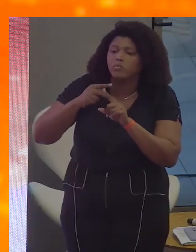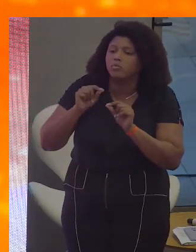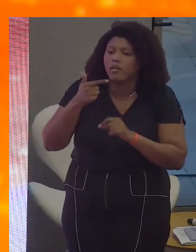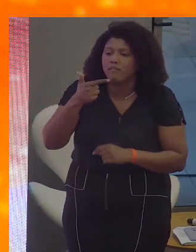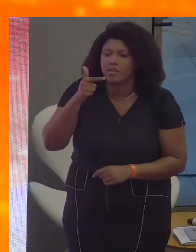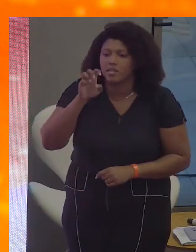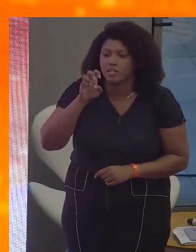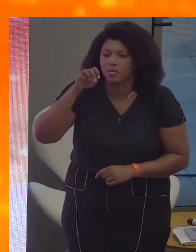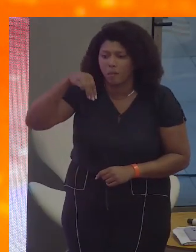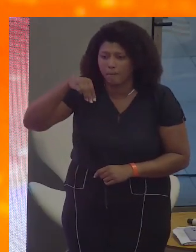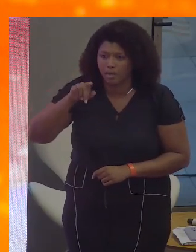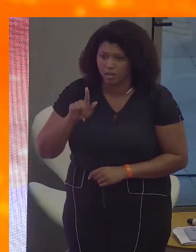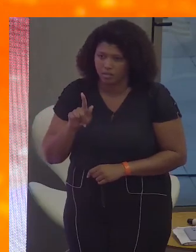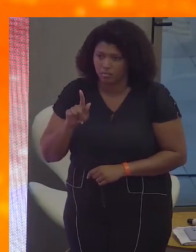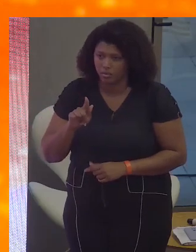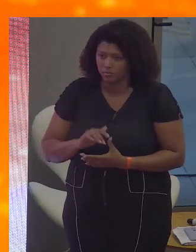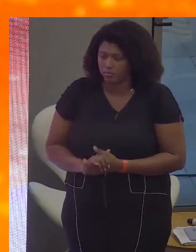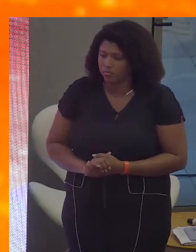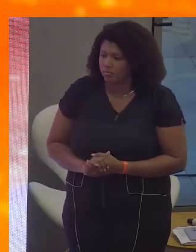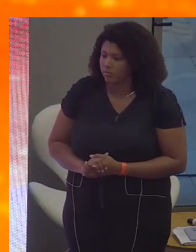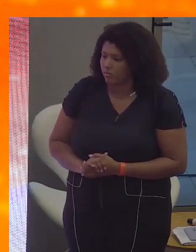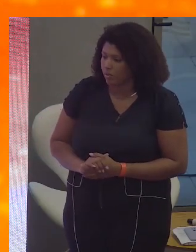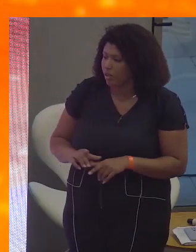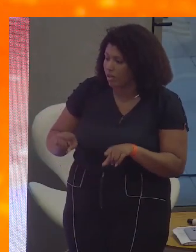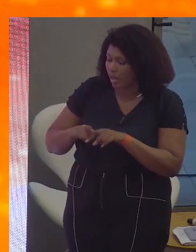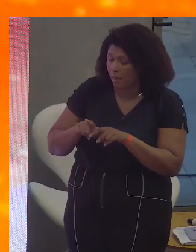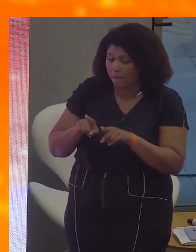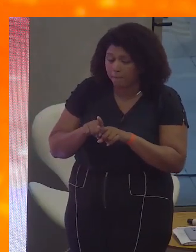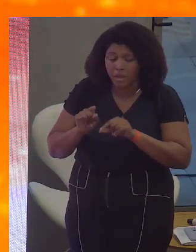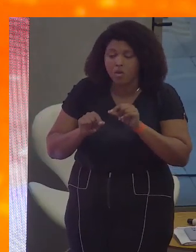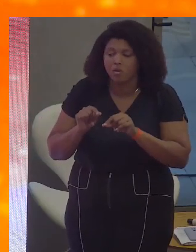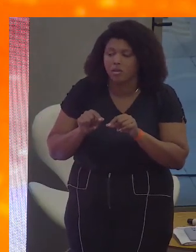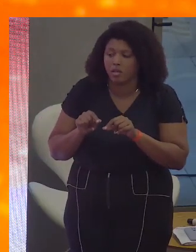miligramas. E a respectiva